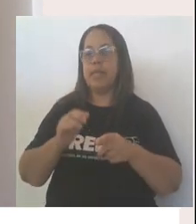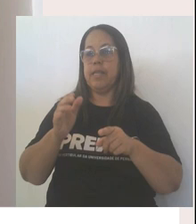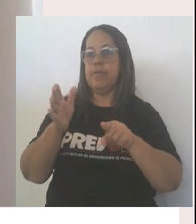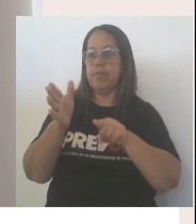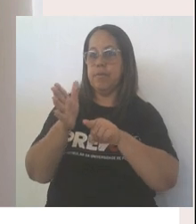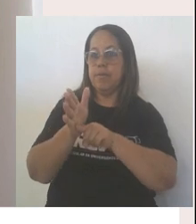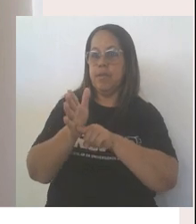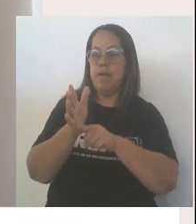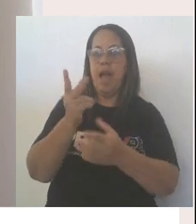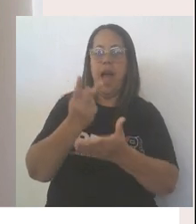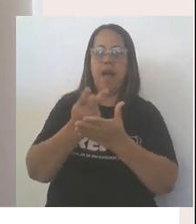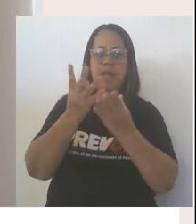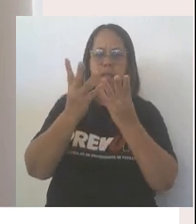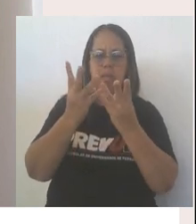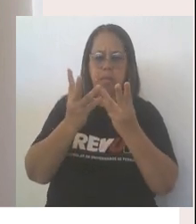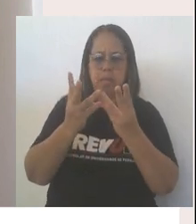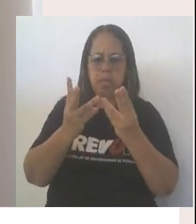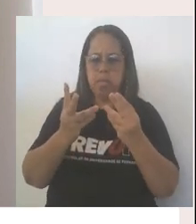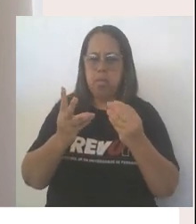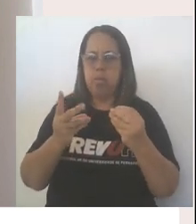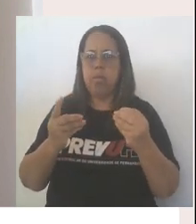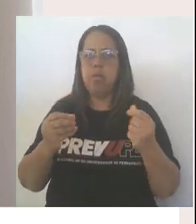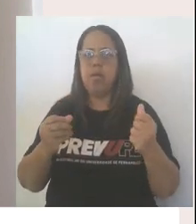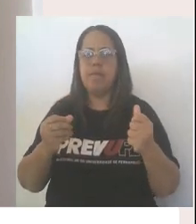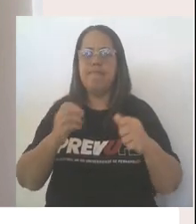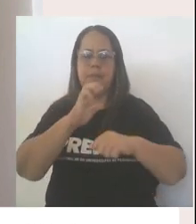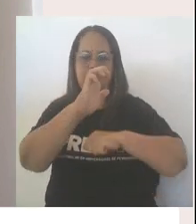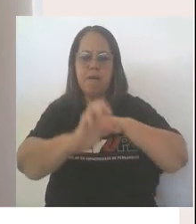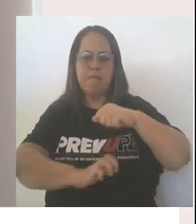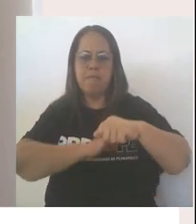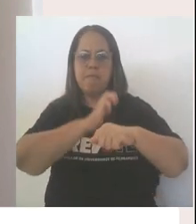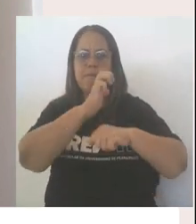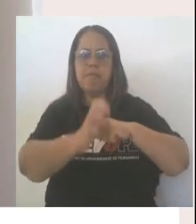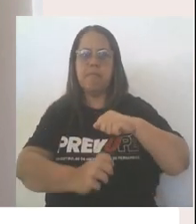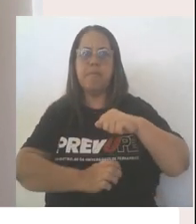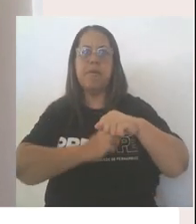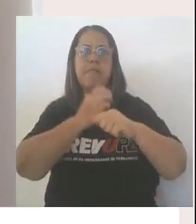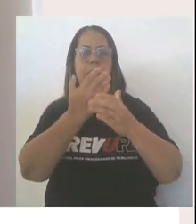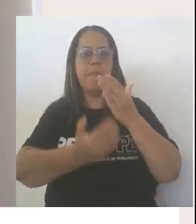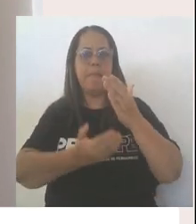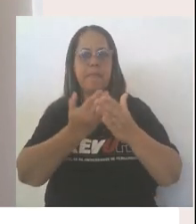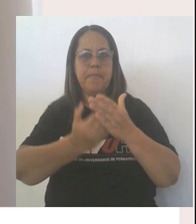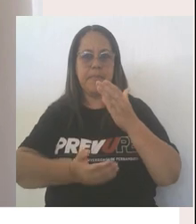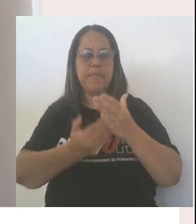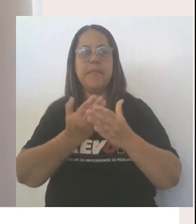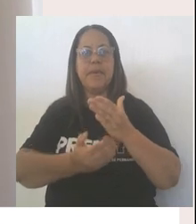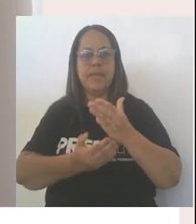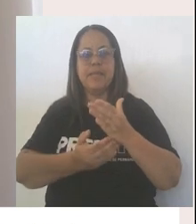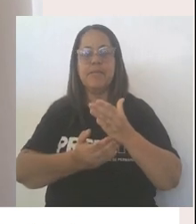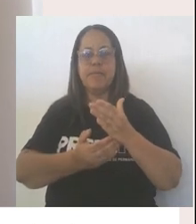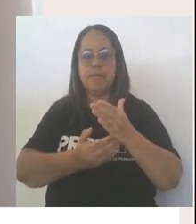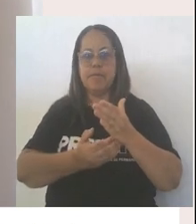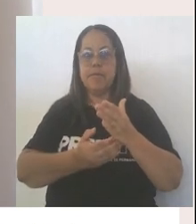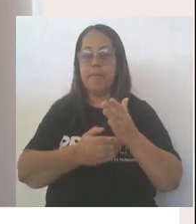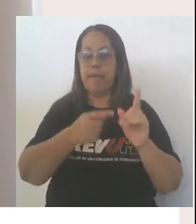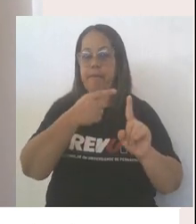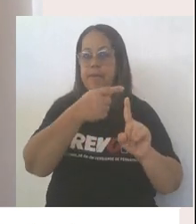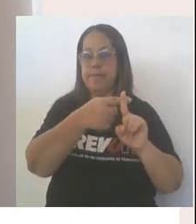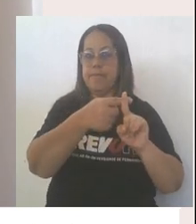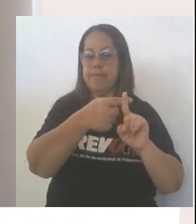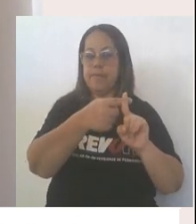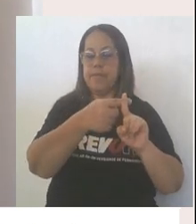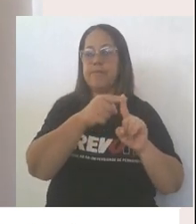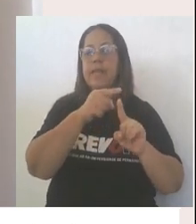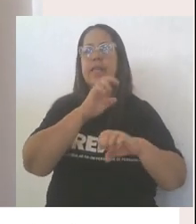ocorre a oxidação, onde uma substância perde elétrons, tornando-se um cátion e uma carga positiva.